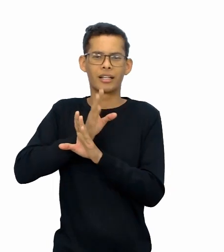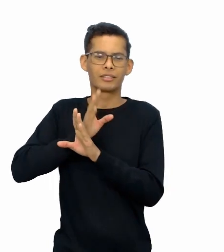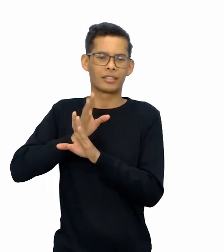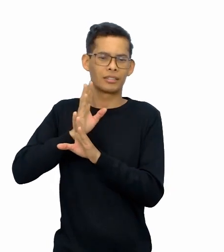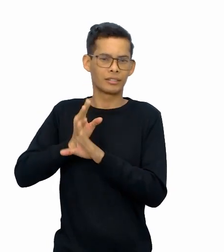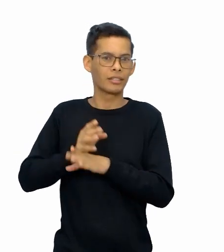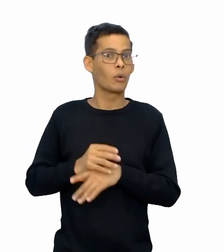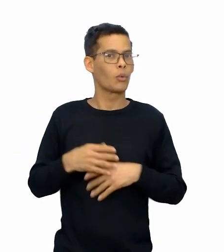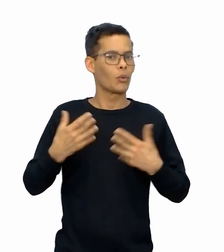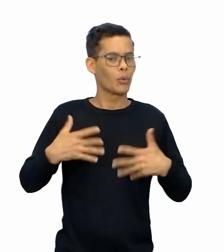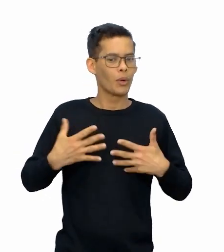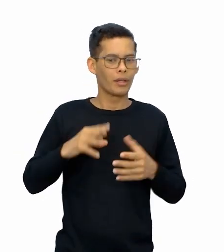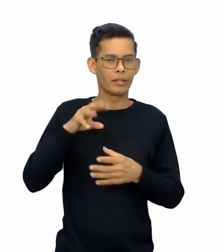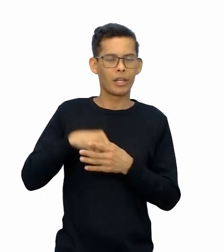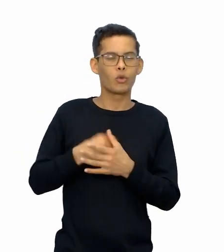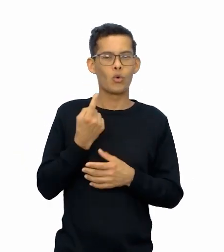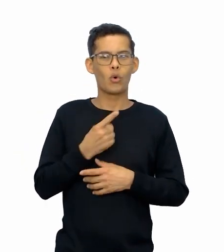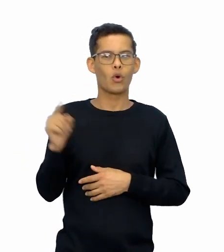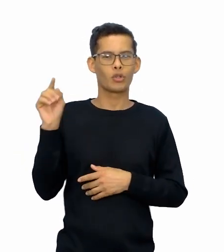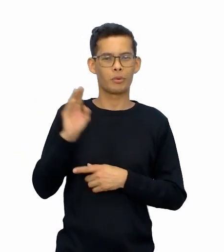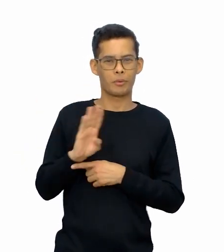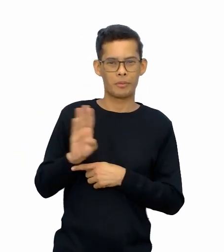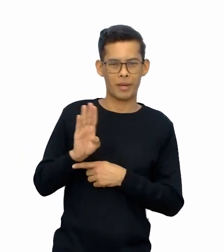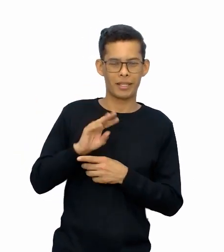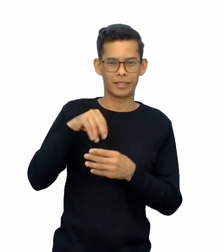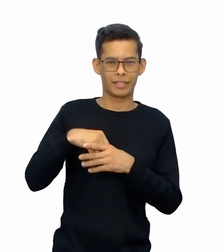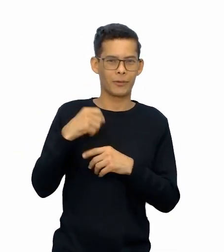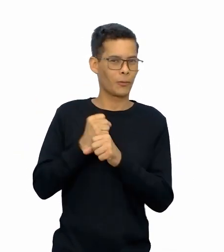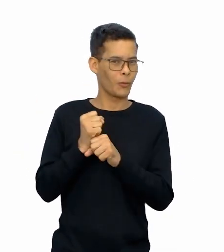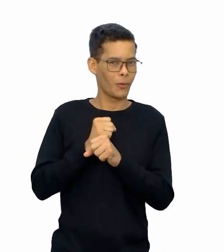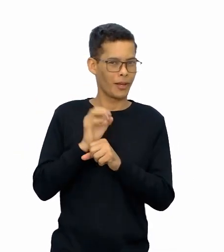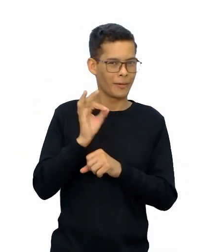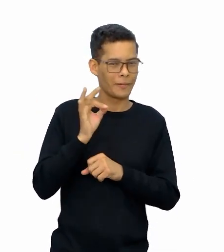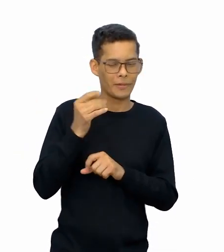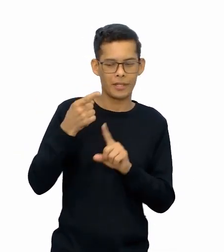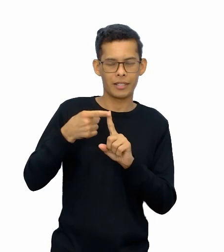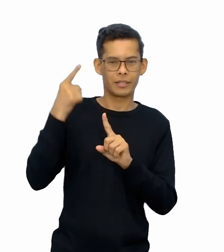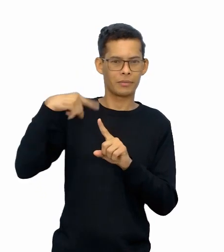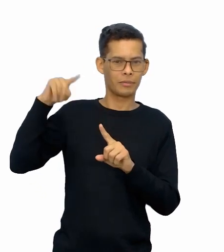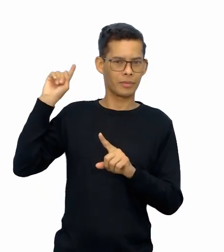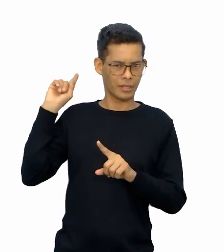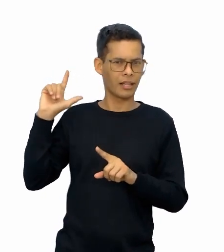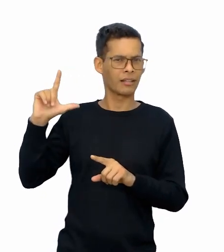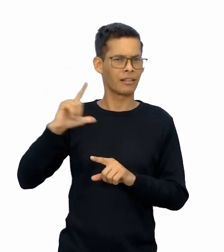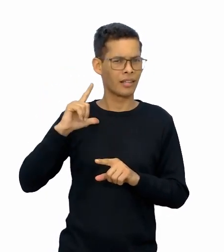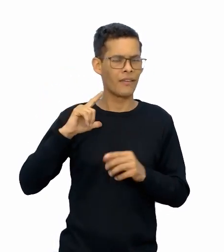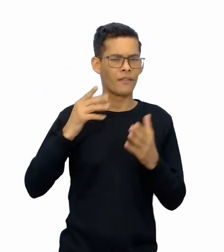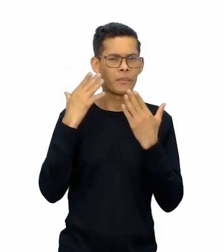nesse último bimestre do ano. E na semana passada nós tivemos